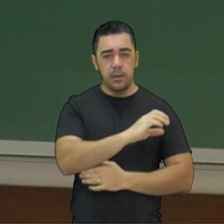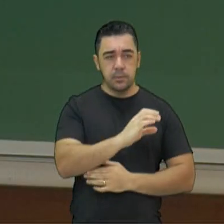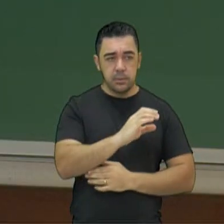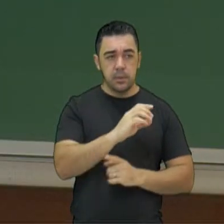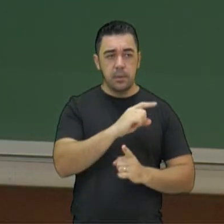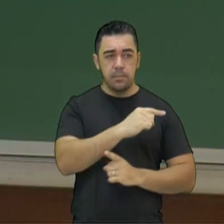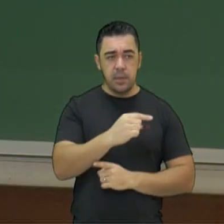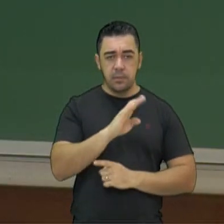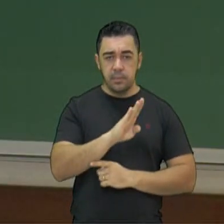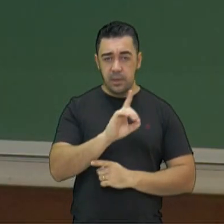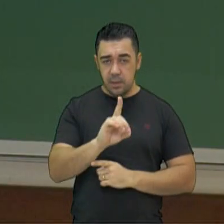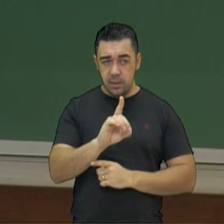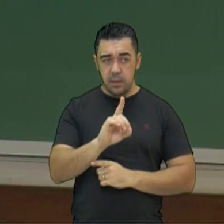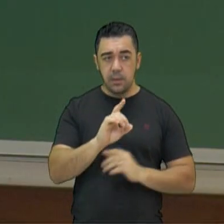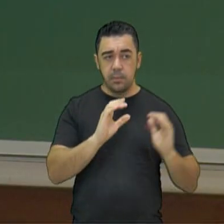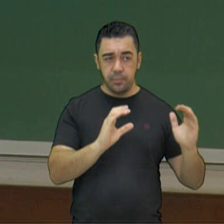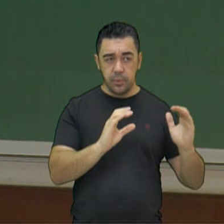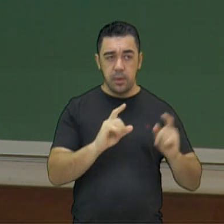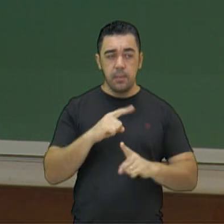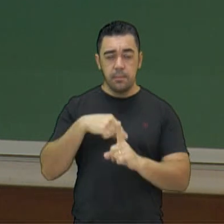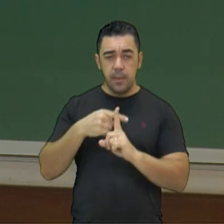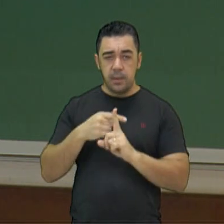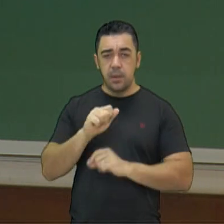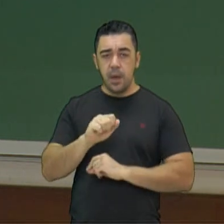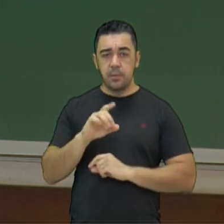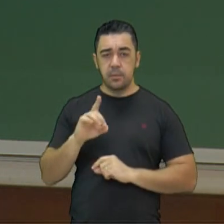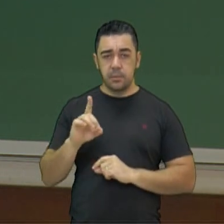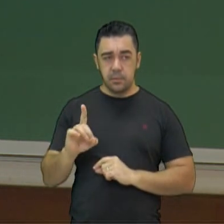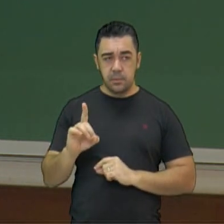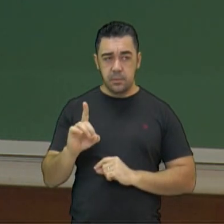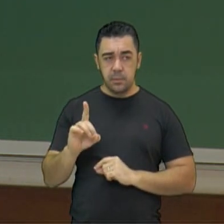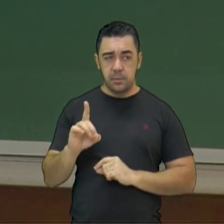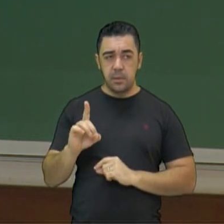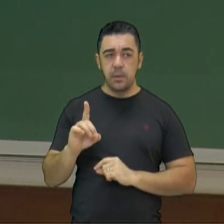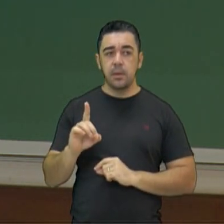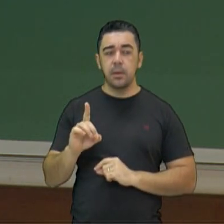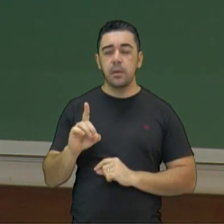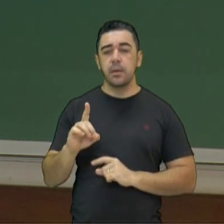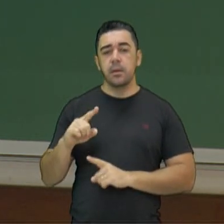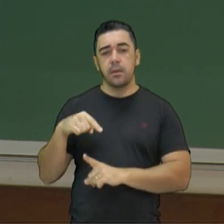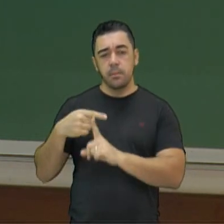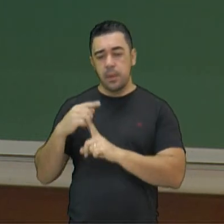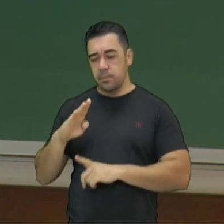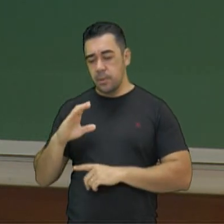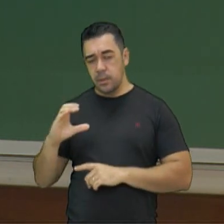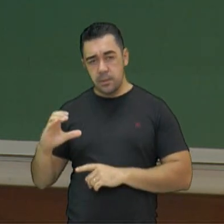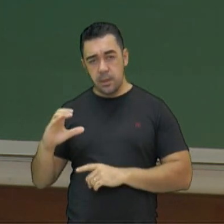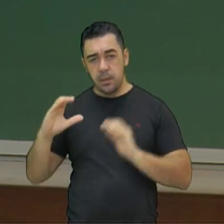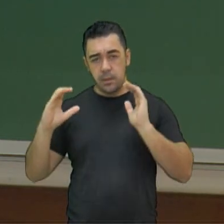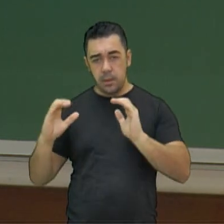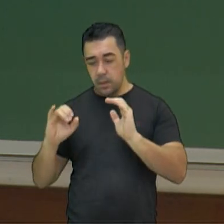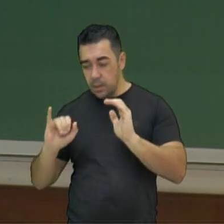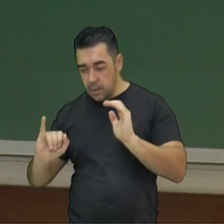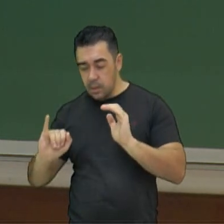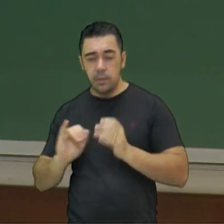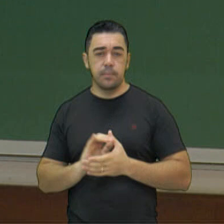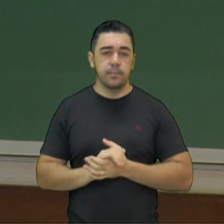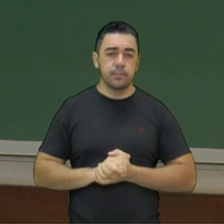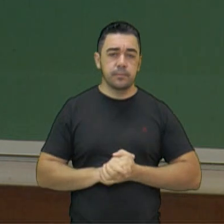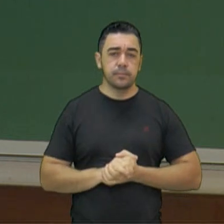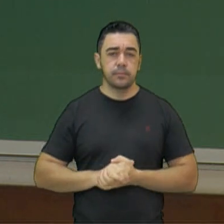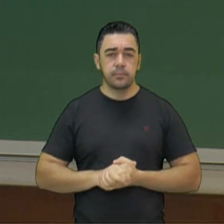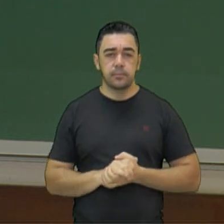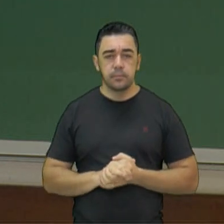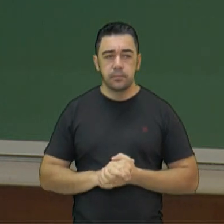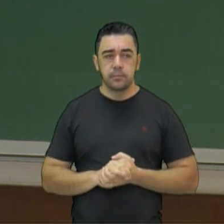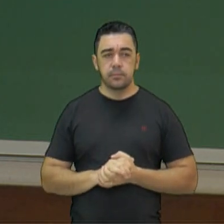AC menos BD, mais parte imaginária com a parte imaginária, BC, tá aqui,